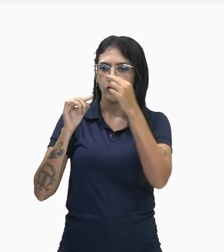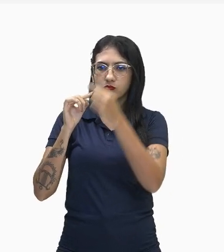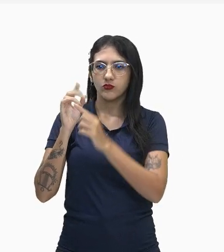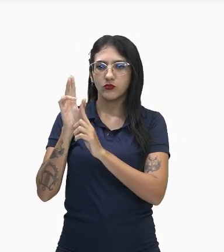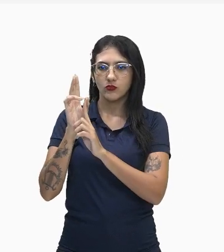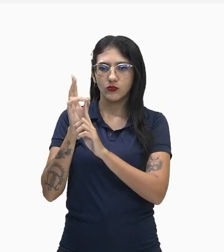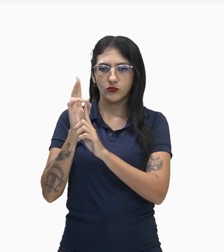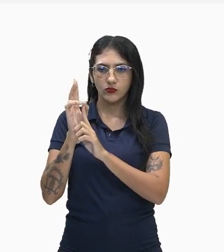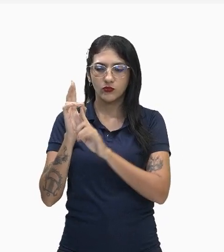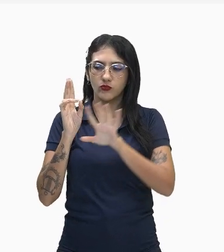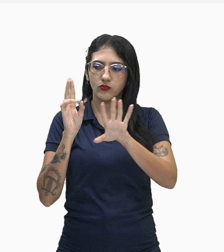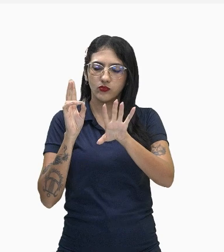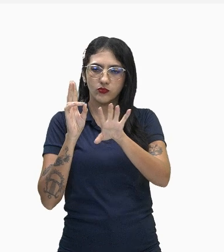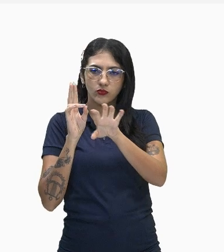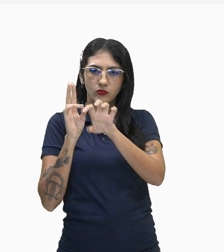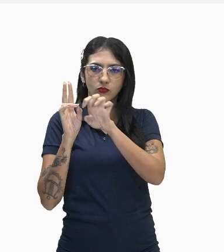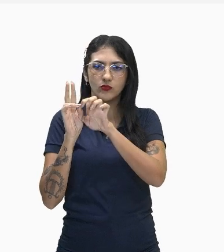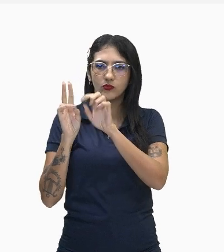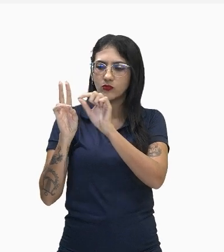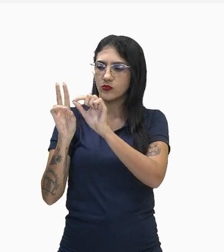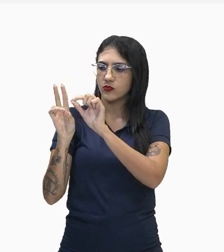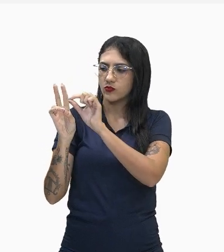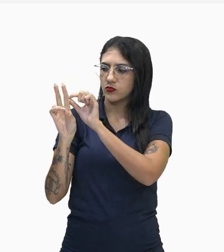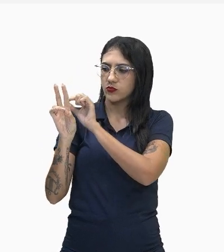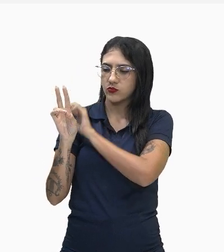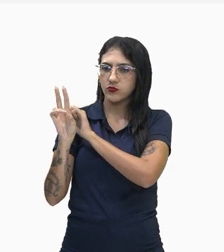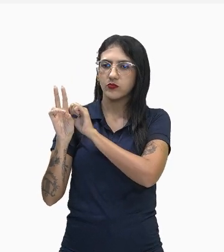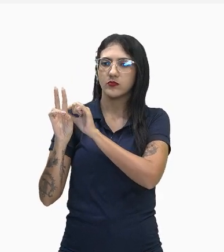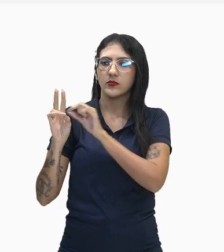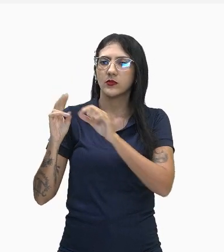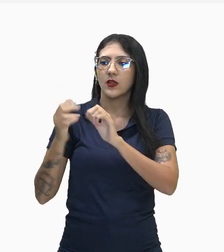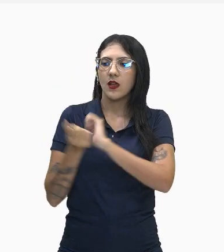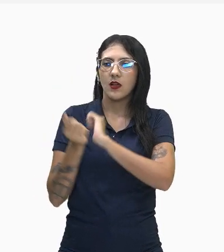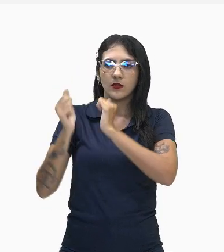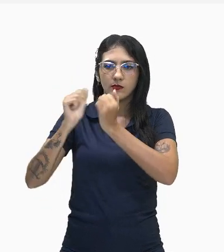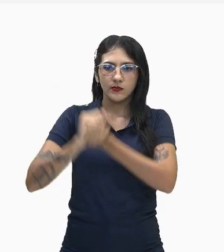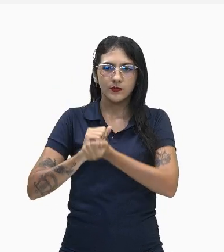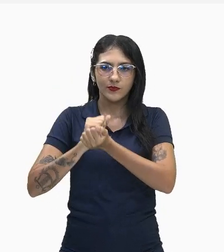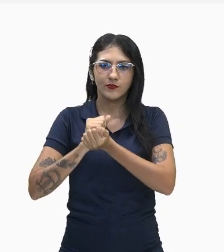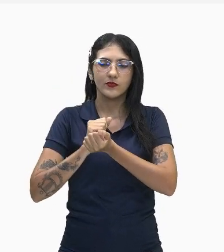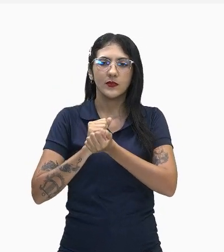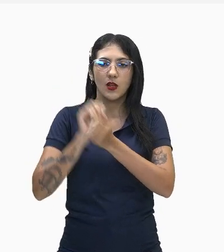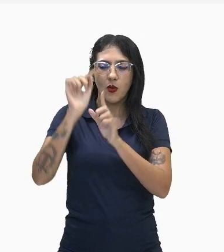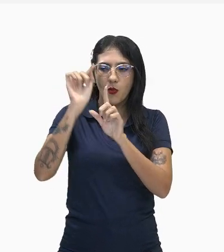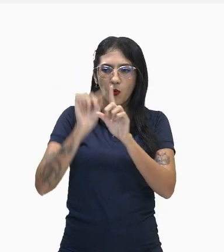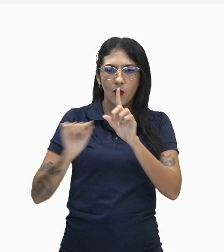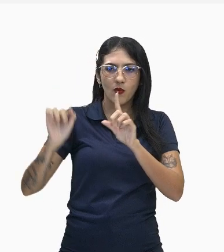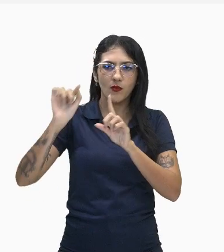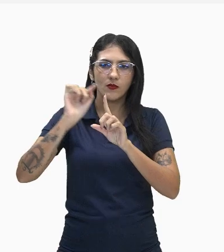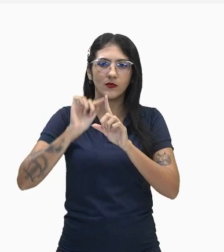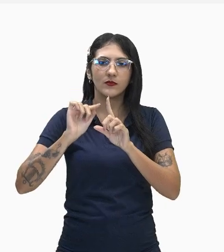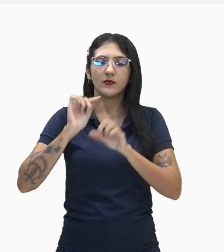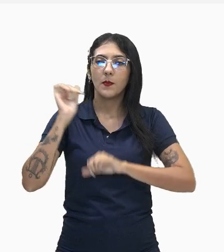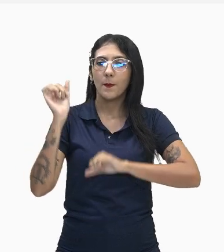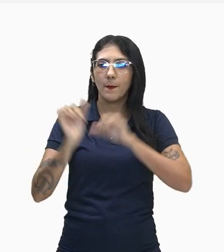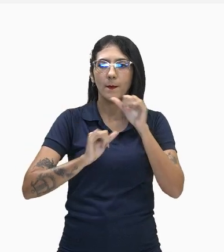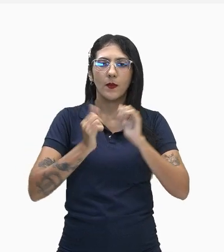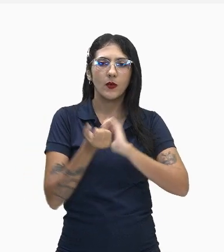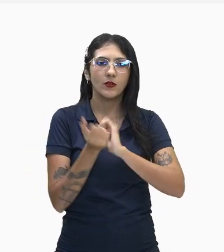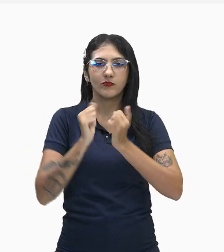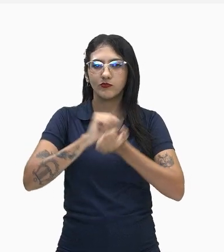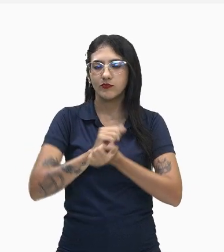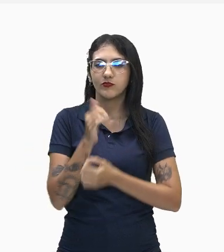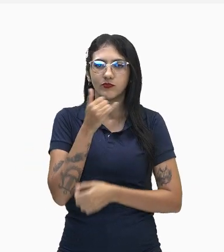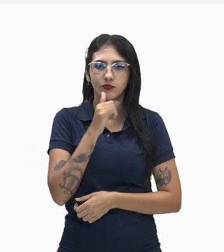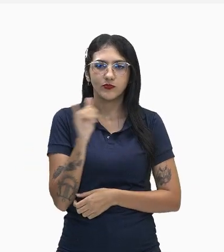girarem, acionando um gerador que vai converter o movimento rotacional em energia elétrica.